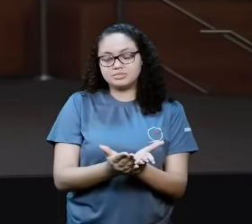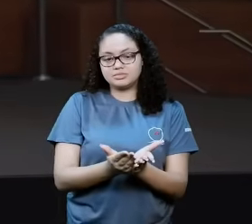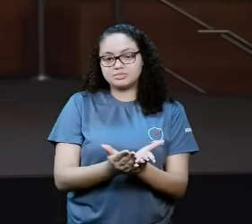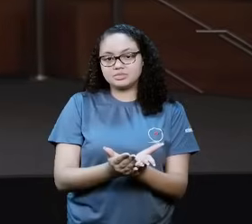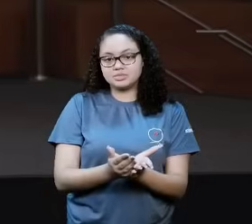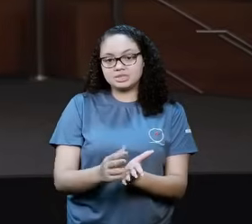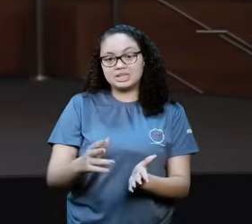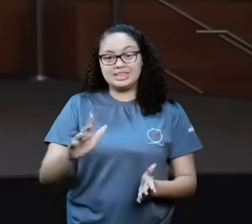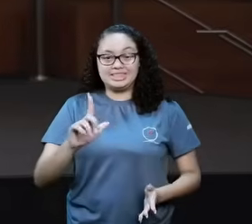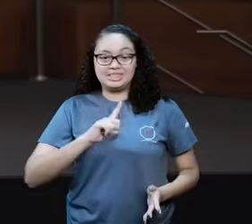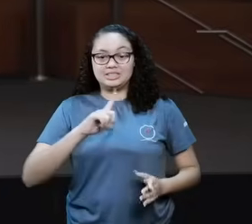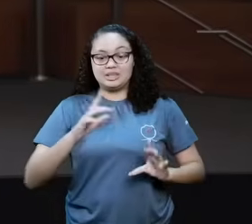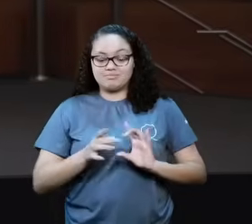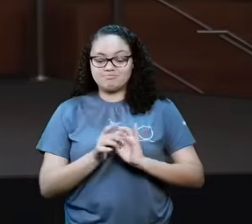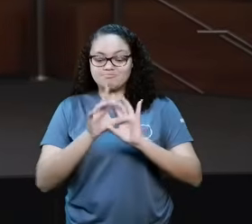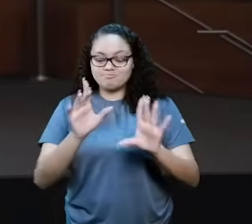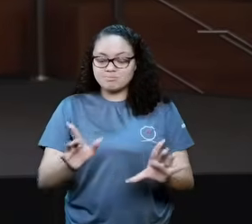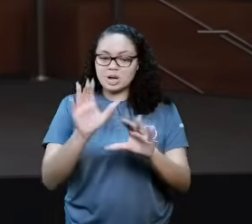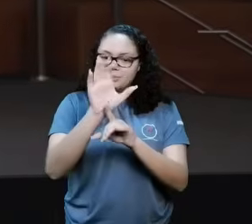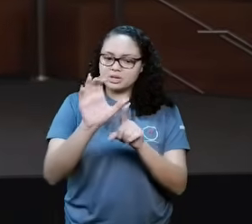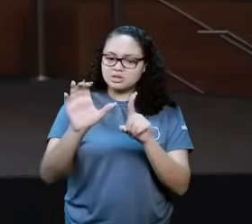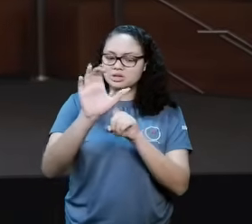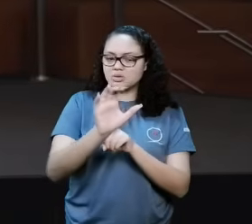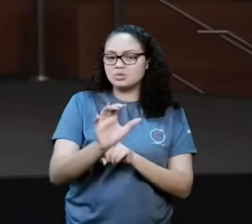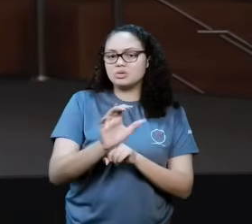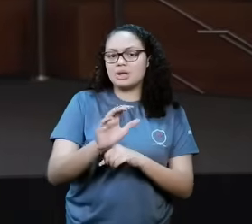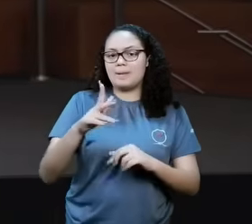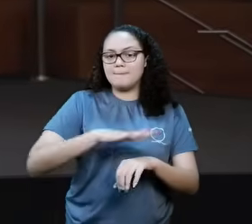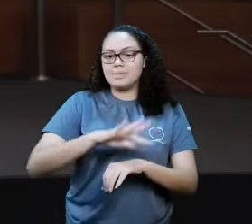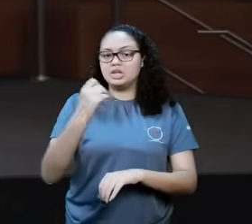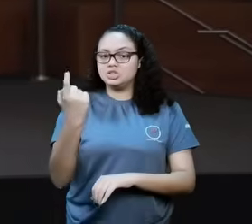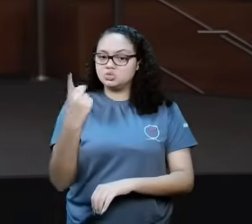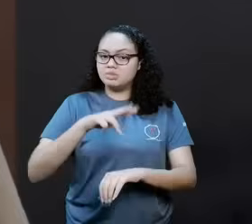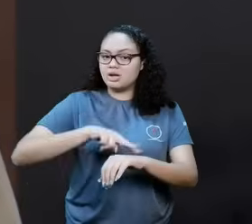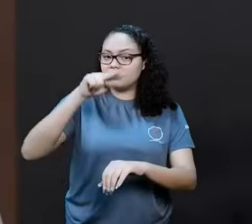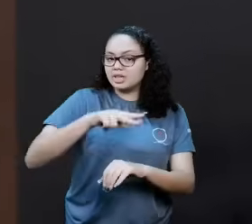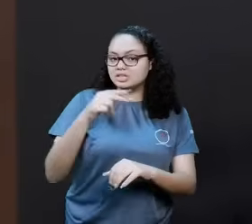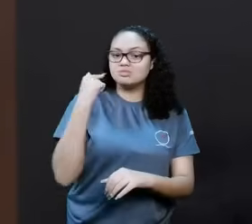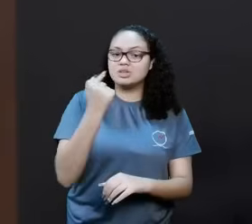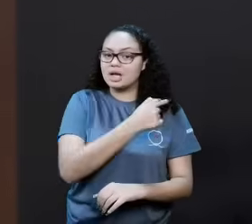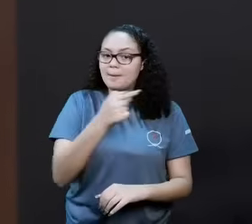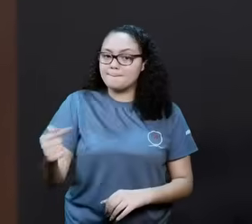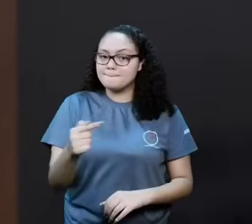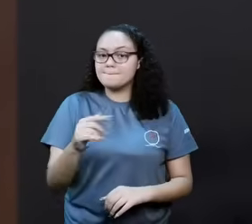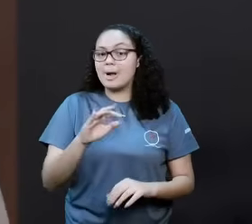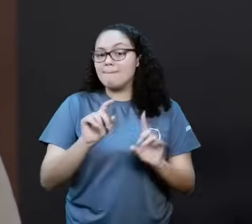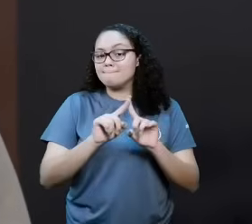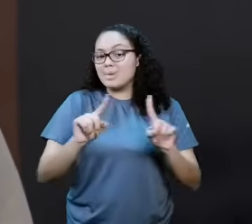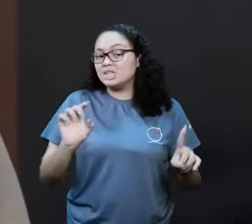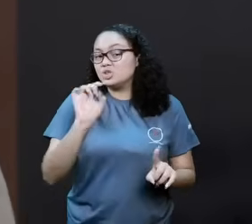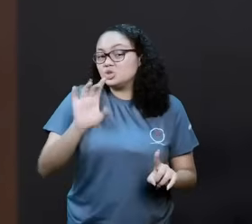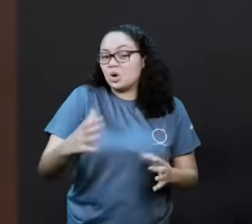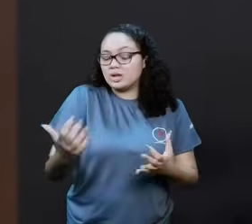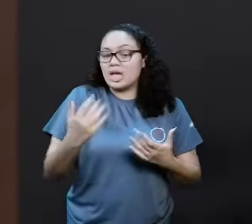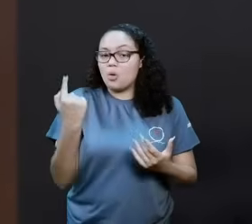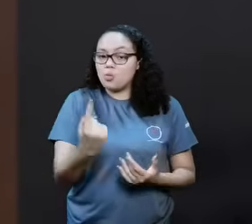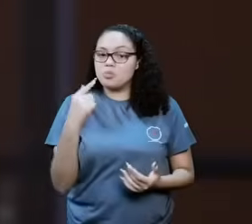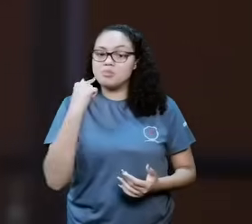Quem tem disponibilidade para estar no culto mais de uma vez na semana, mas só quer estar uma vez na semana